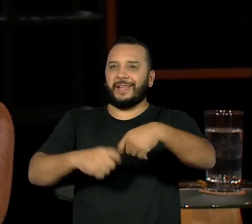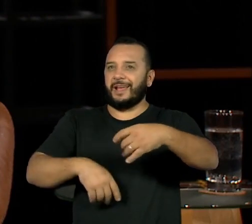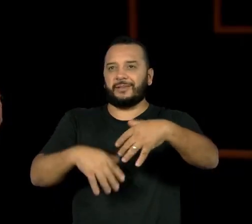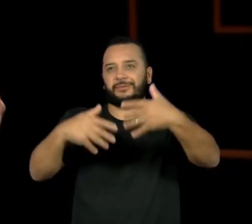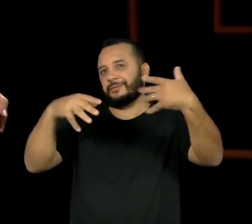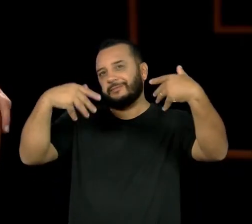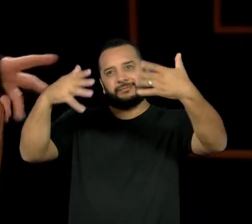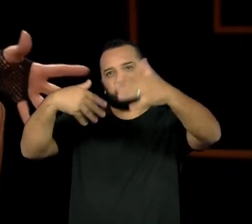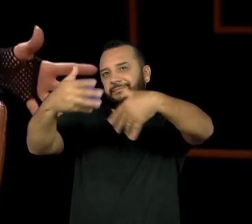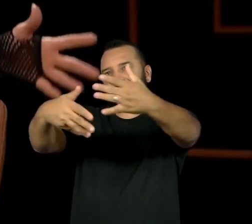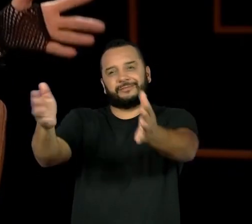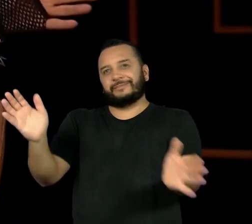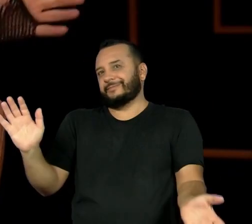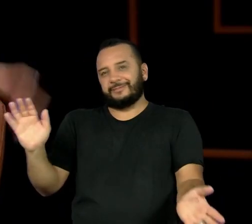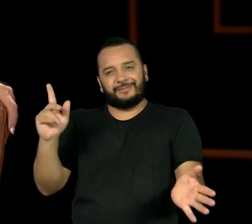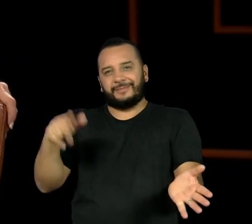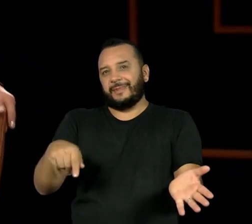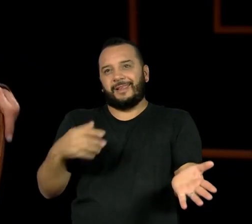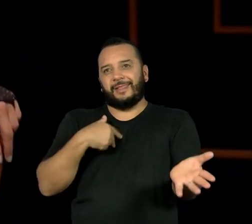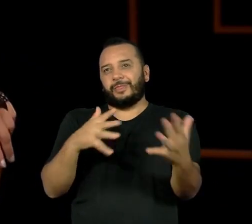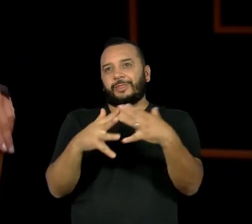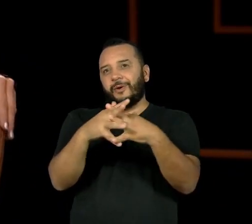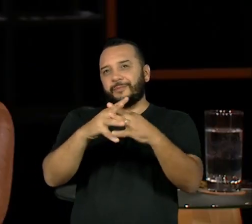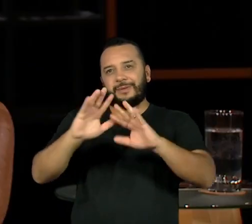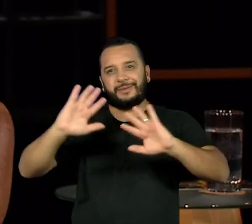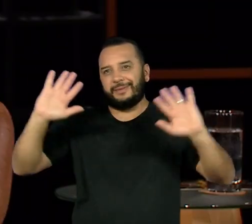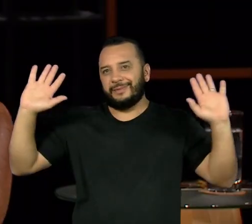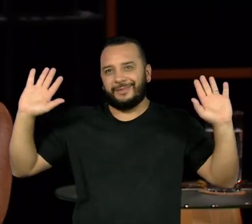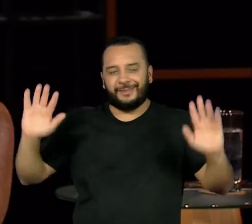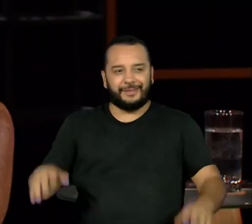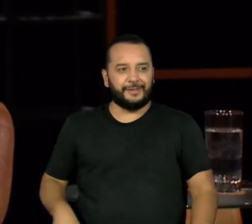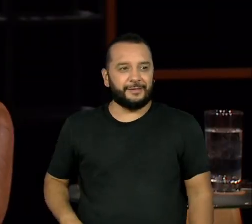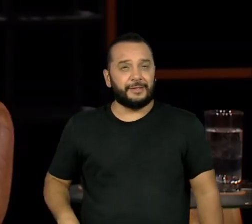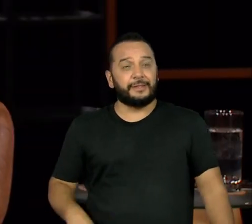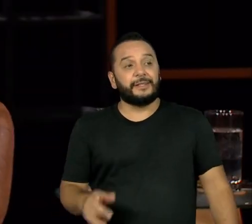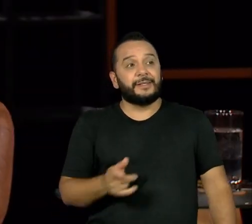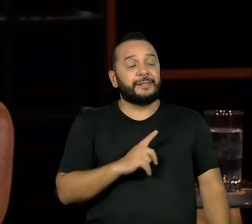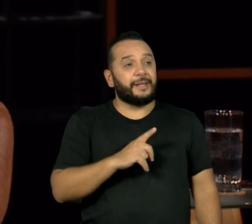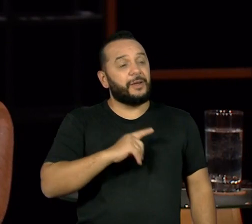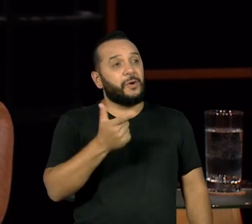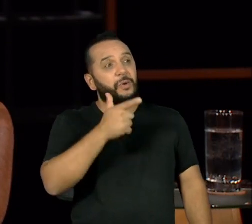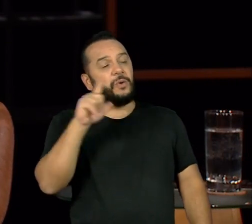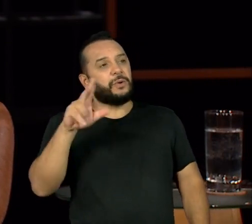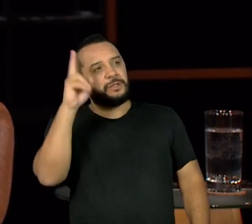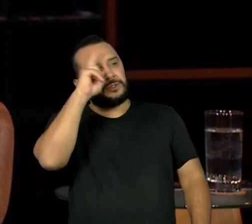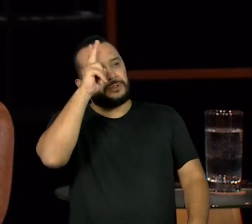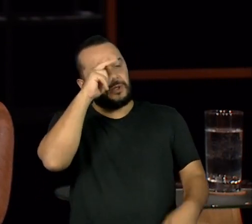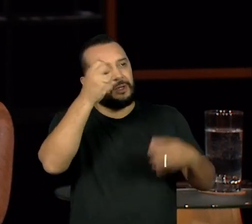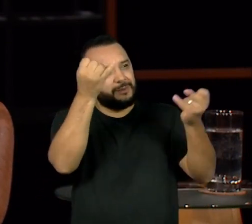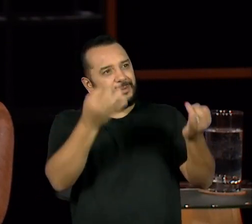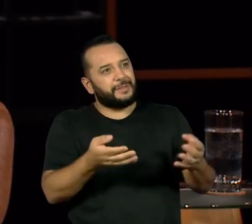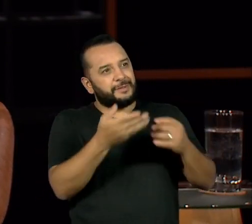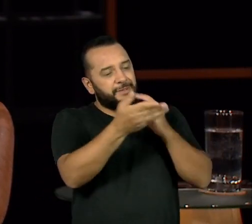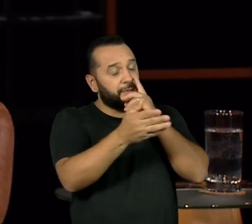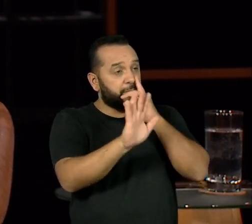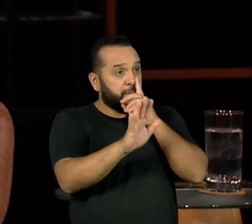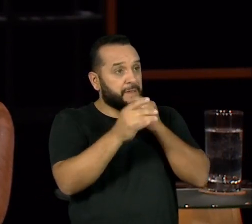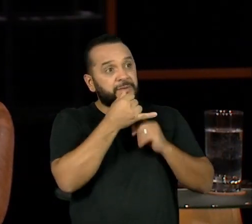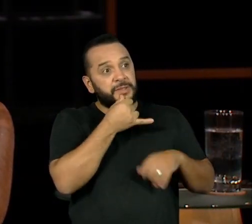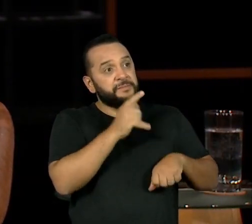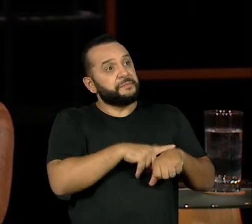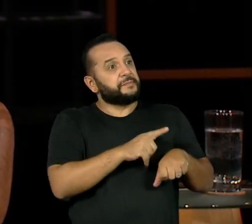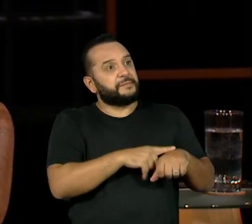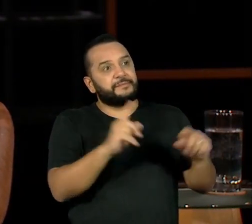né? A cereja do bolo é a cereja do bolo. Baby, a gente teria muitas outras histórias para contar, mas infelizmente o nosso tempo está